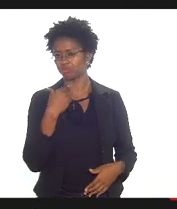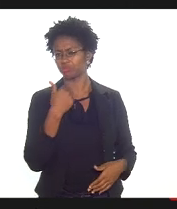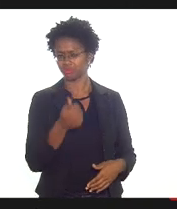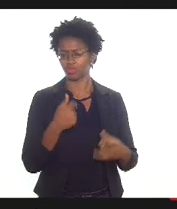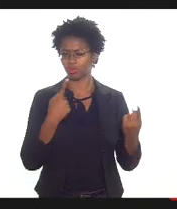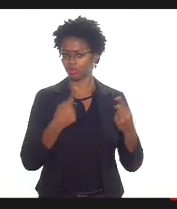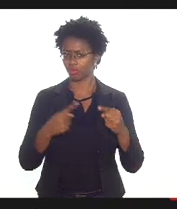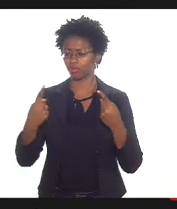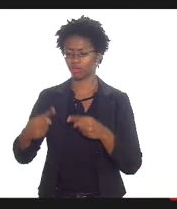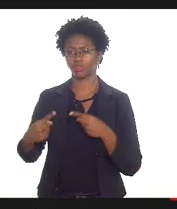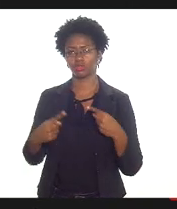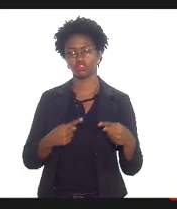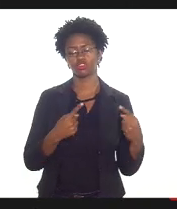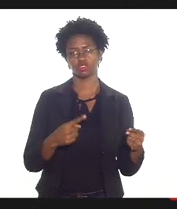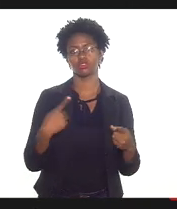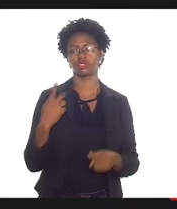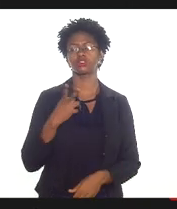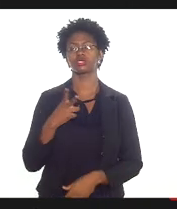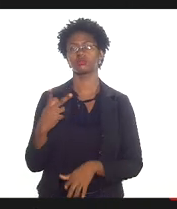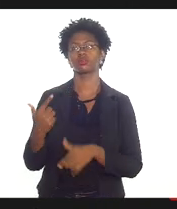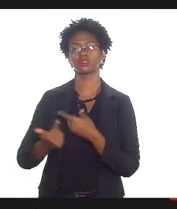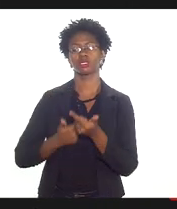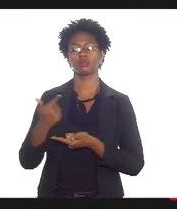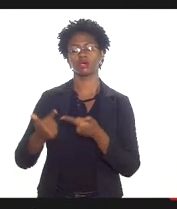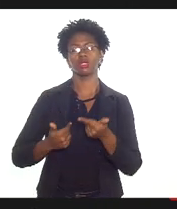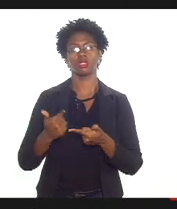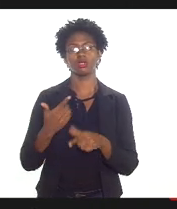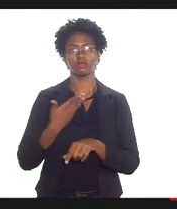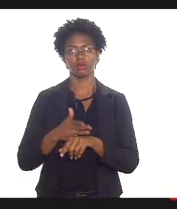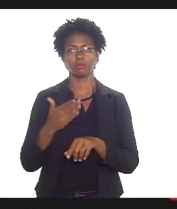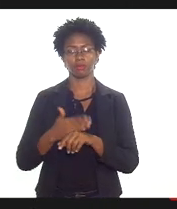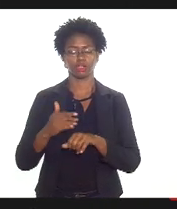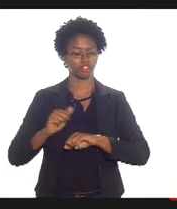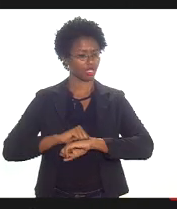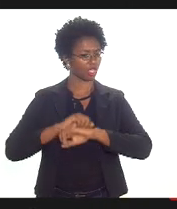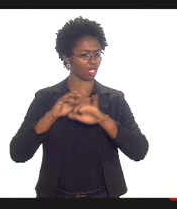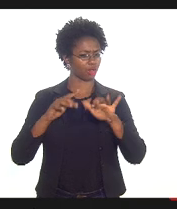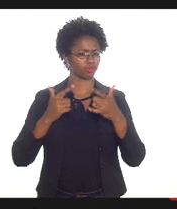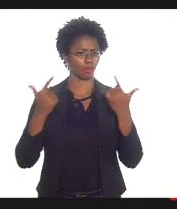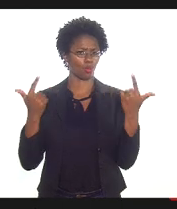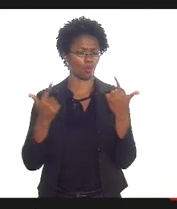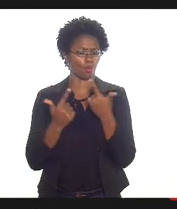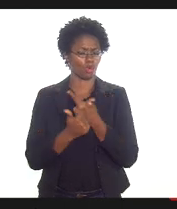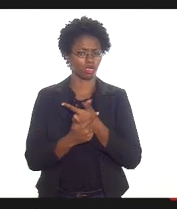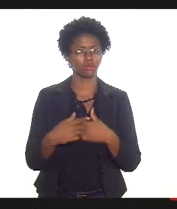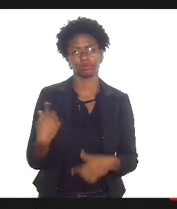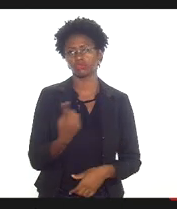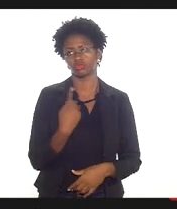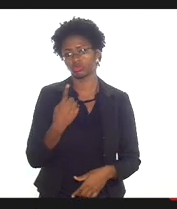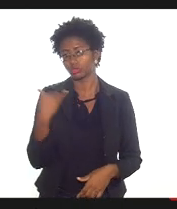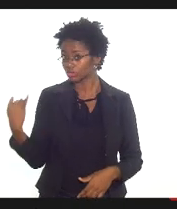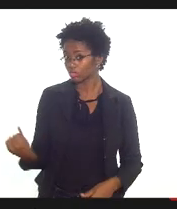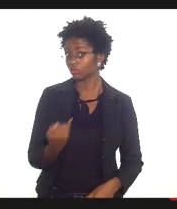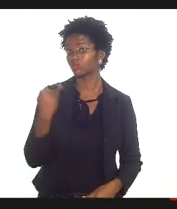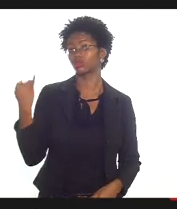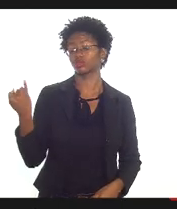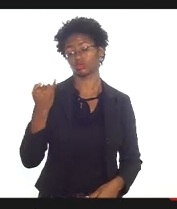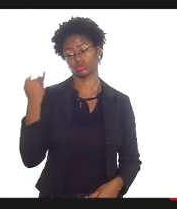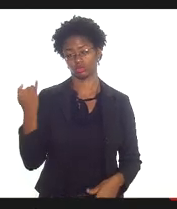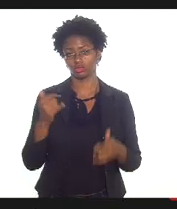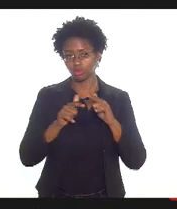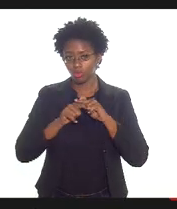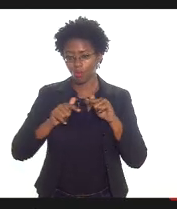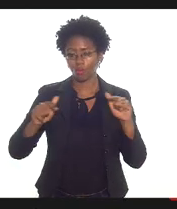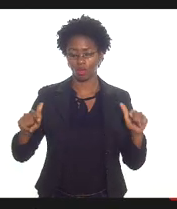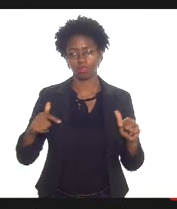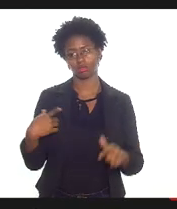trabalhando com práticas isentas, né? Transparentes, né? A palavra transparência é muito importante, né? nesse contexto